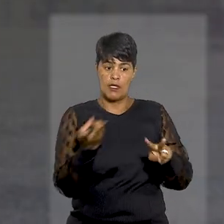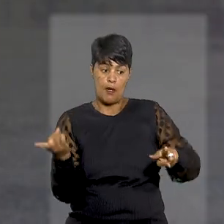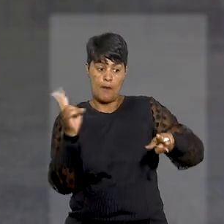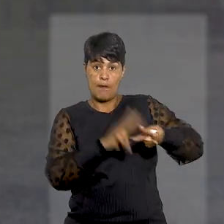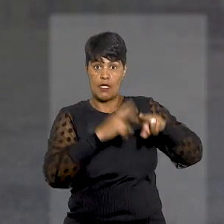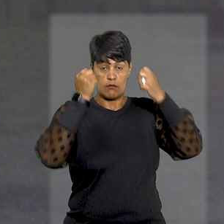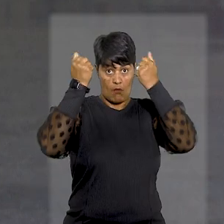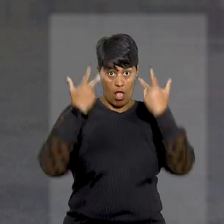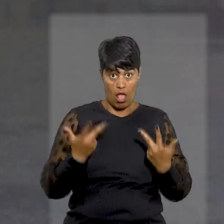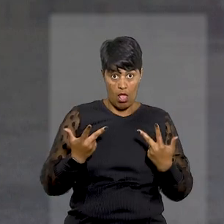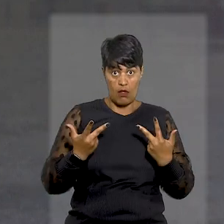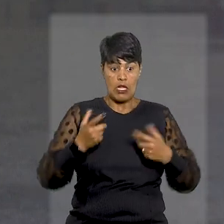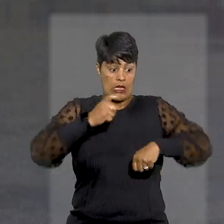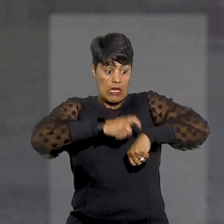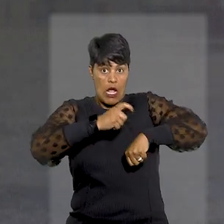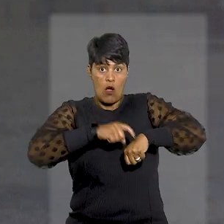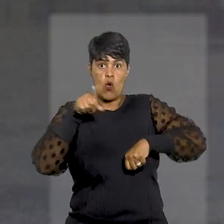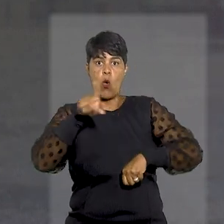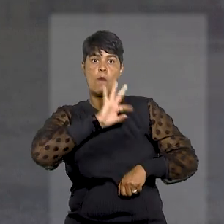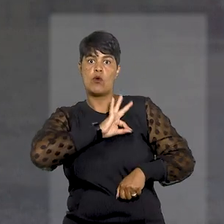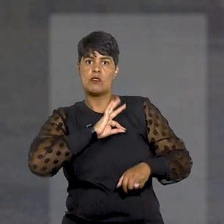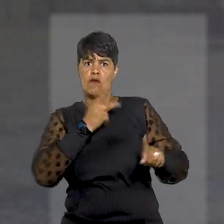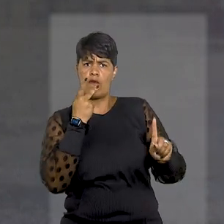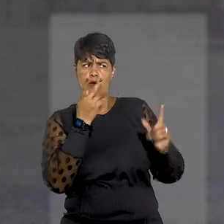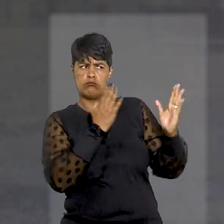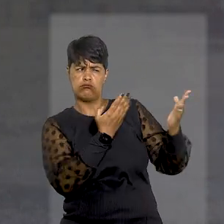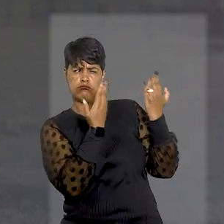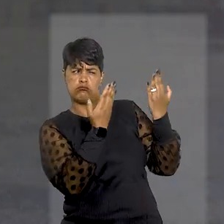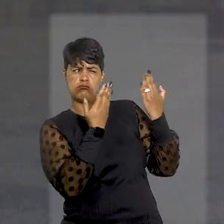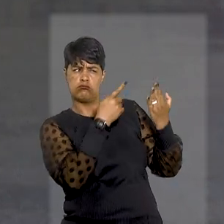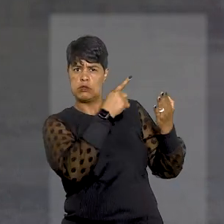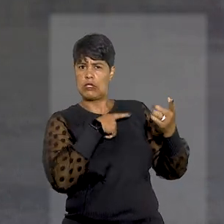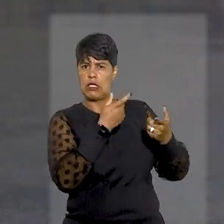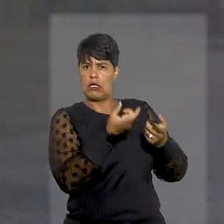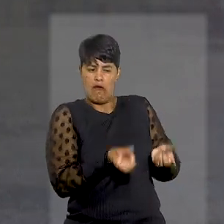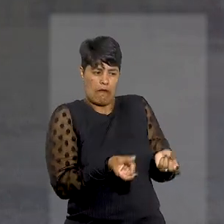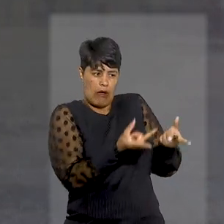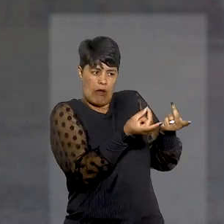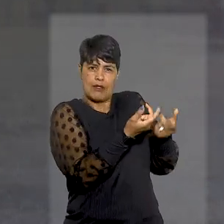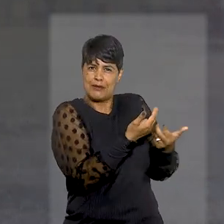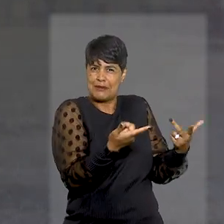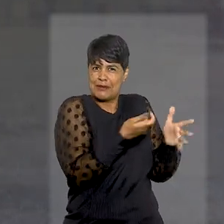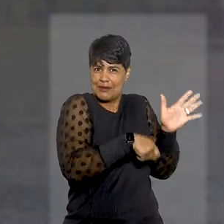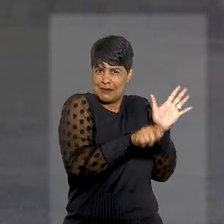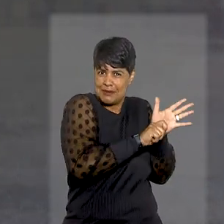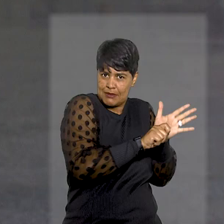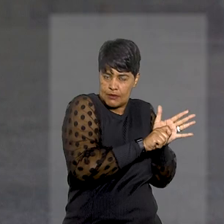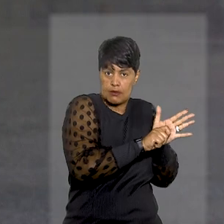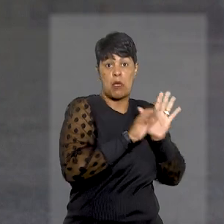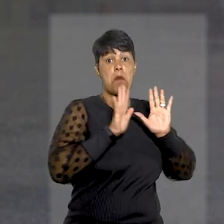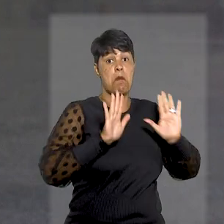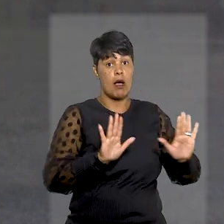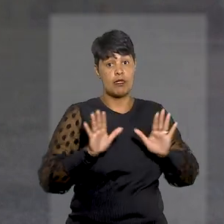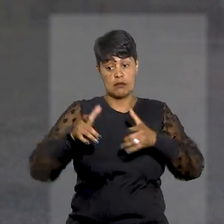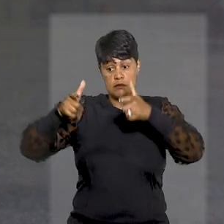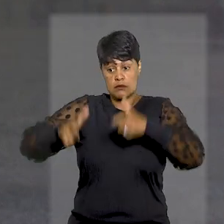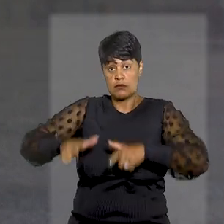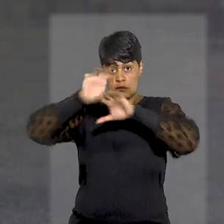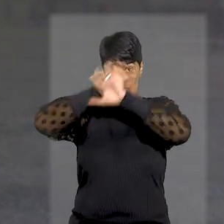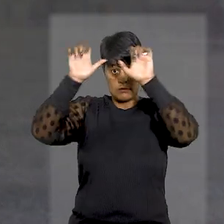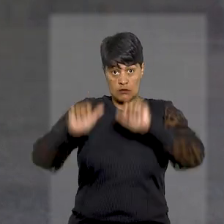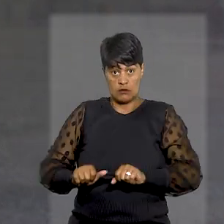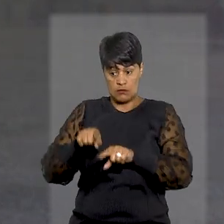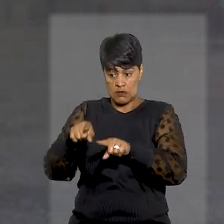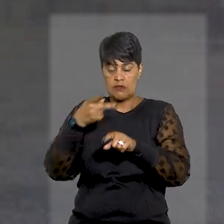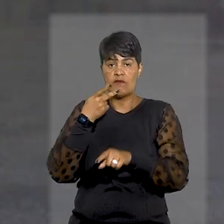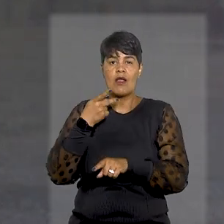por policiais em atitude que revelaria suspeita de prática de tráfico de drogas mas o juízo de primeiro grau absolveu sobre